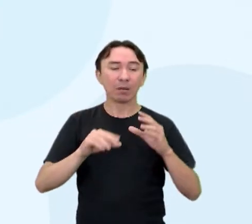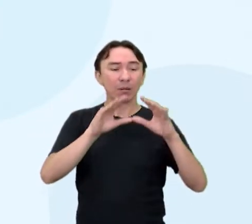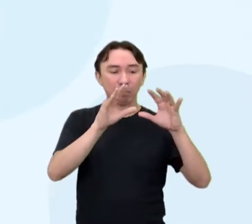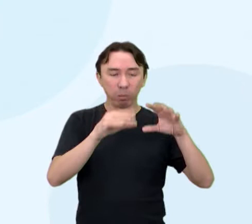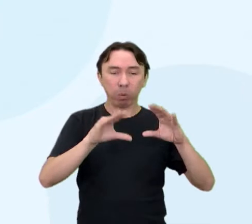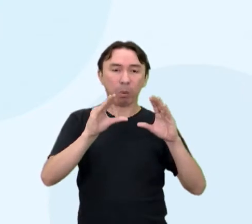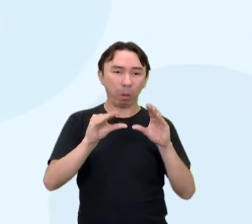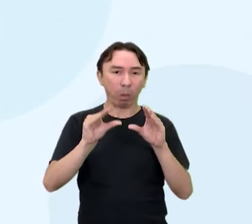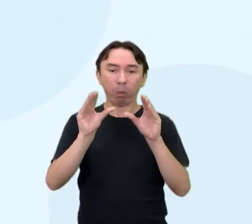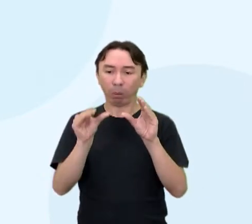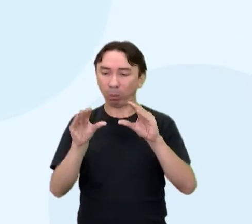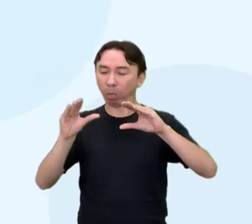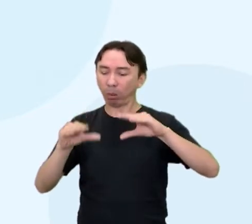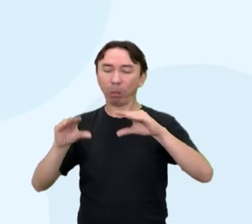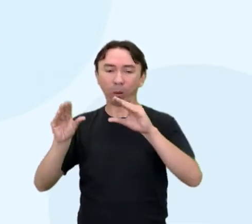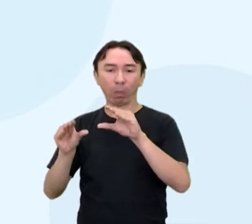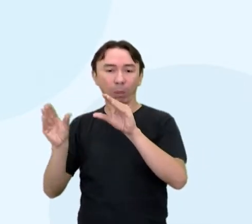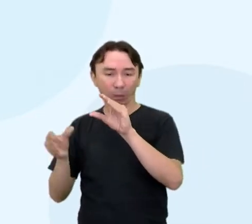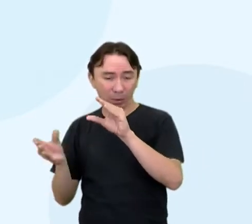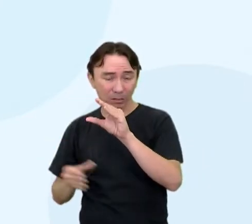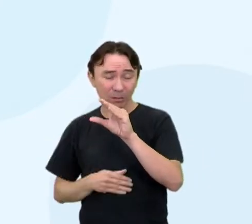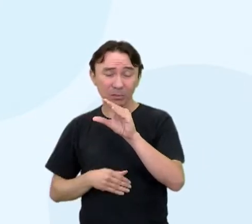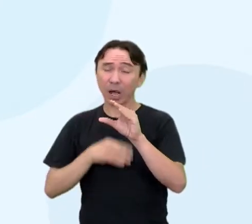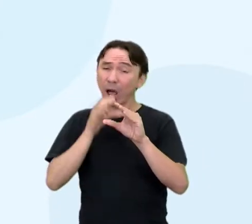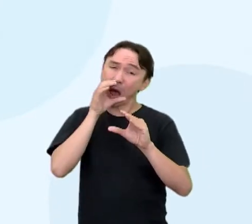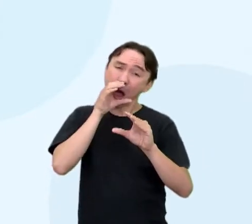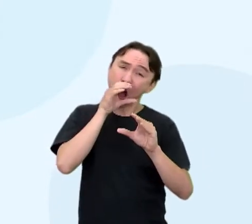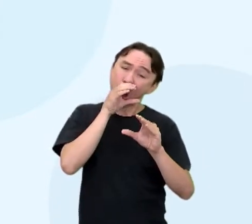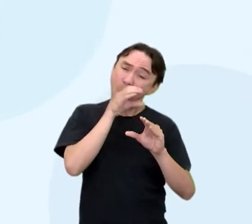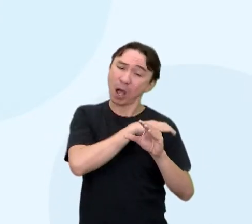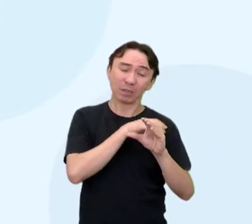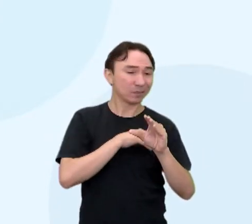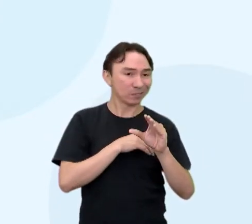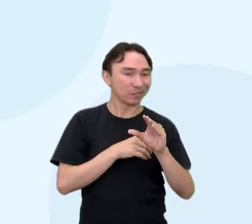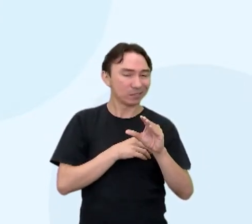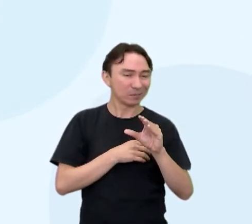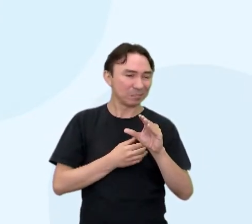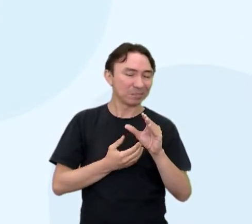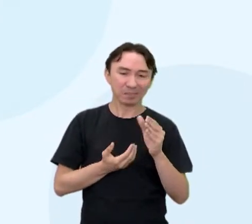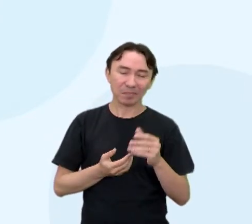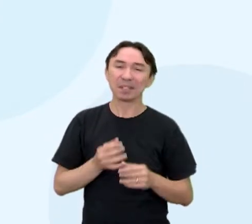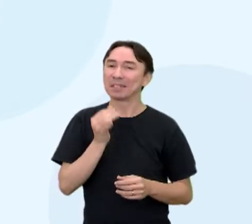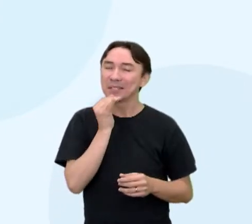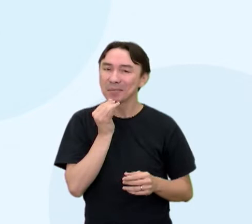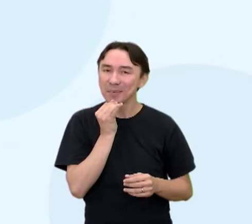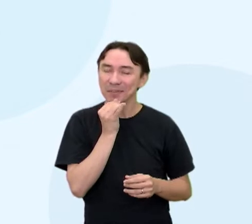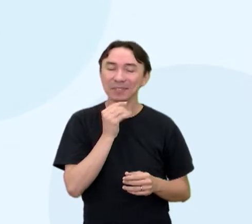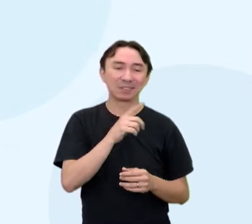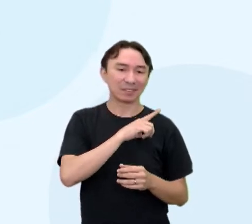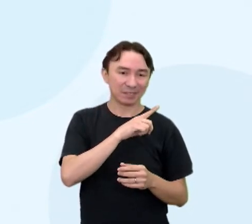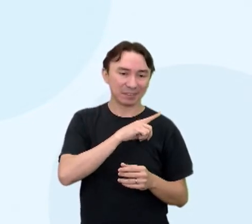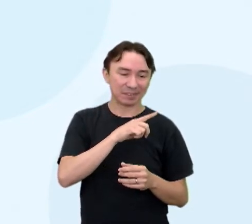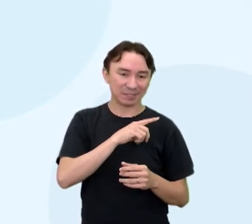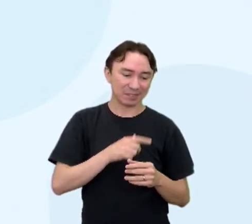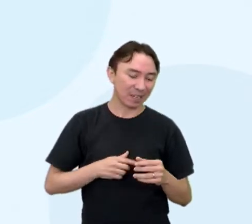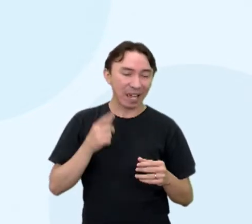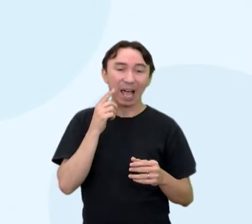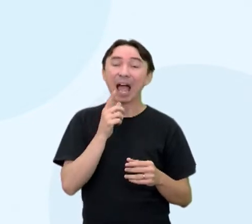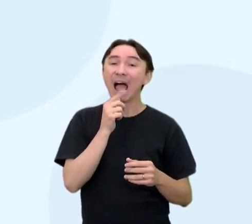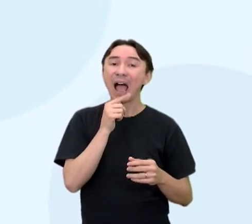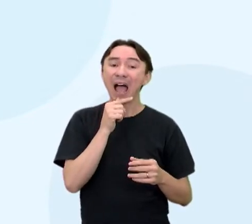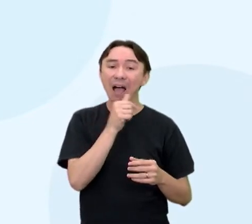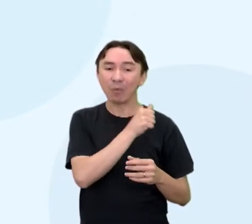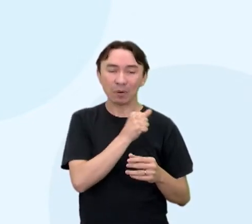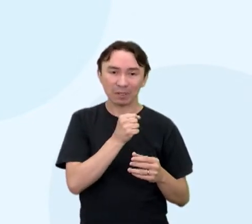né, porque as temperaturas são elevadas, né? A mesma coisa que você colocar aí, né, na panela uma água, né, no forno, e aí a água